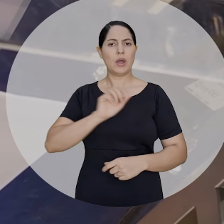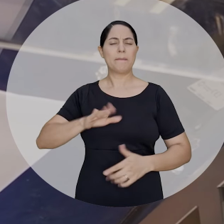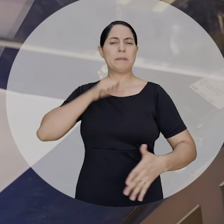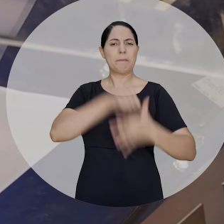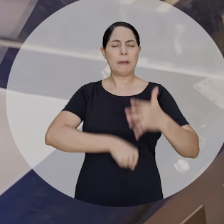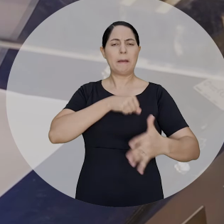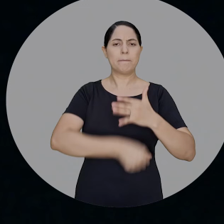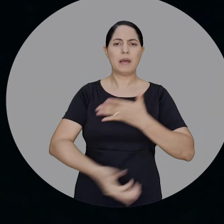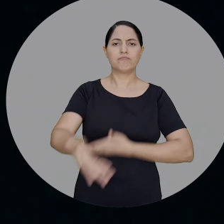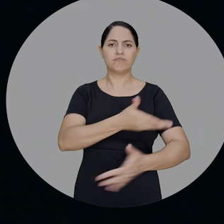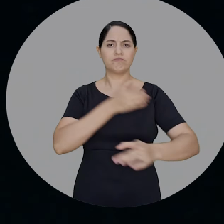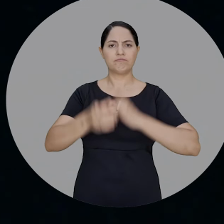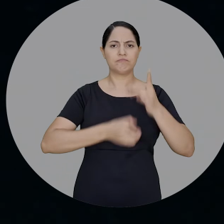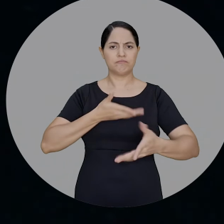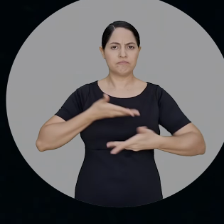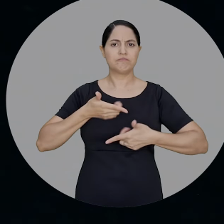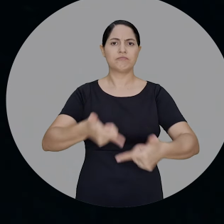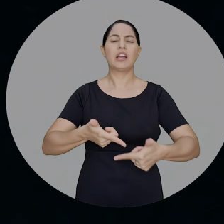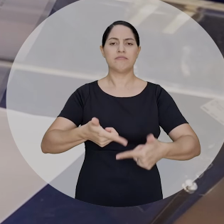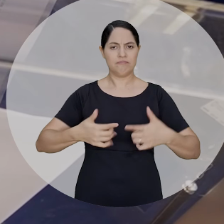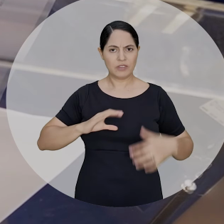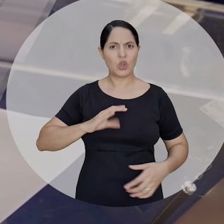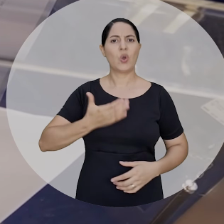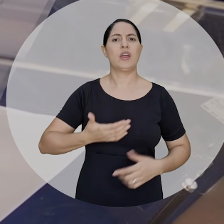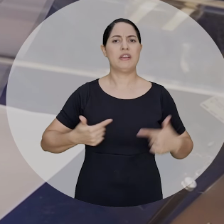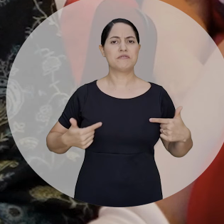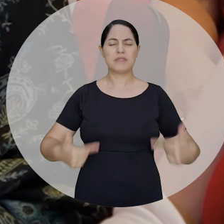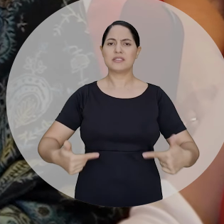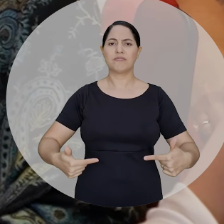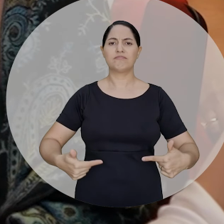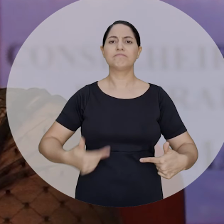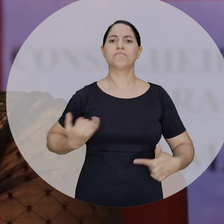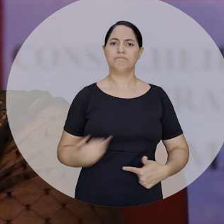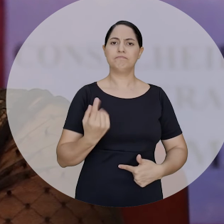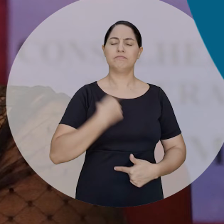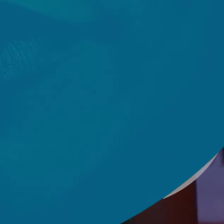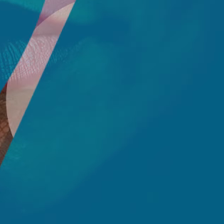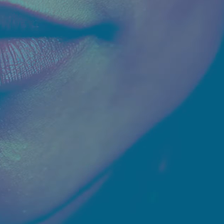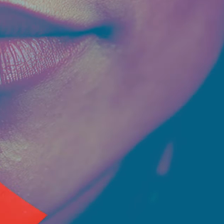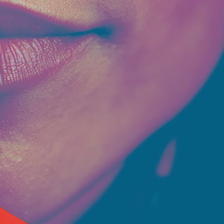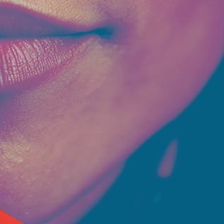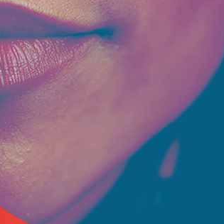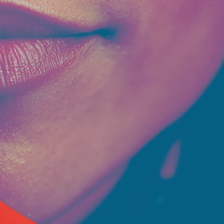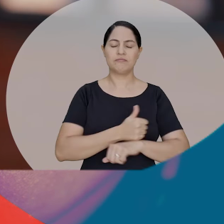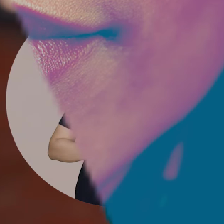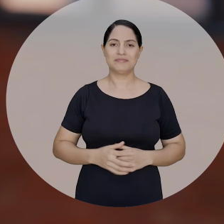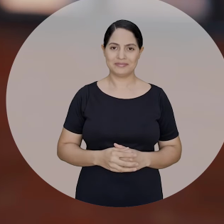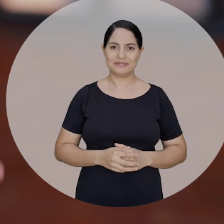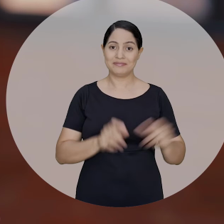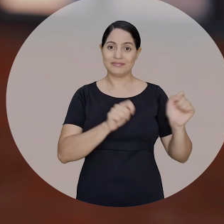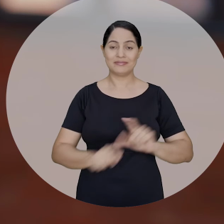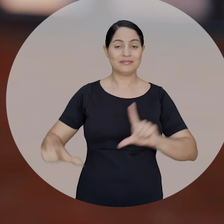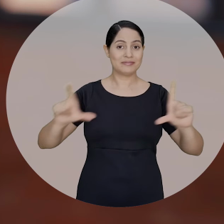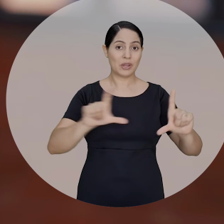trava com diálogo, atitude e coragem, sempre em busca da valorização da nossa atividade. O programa